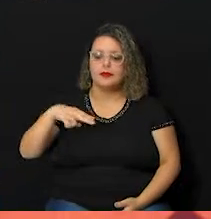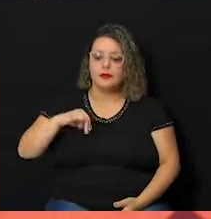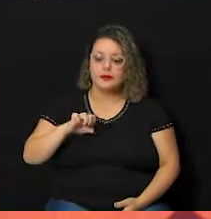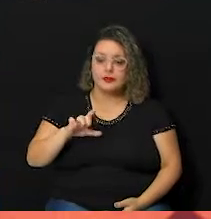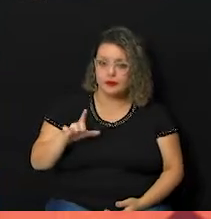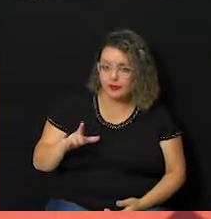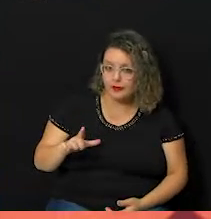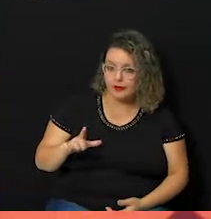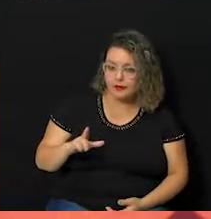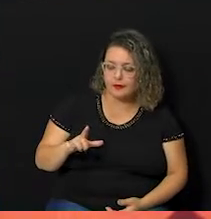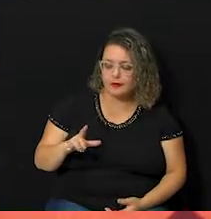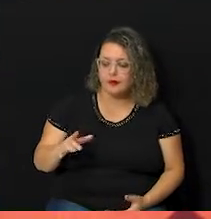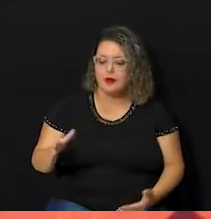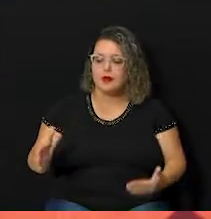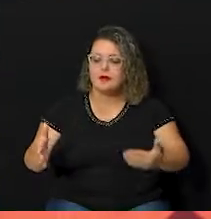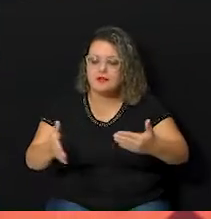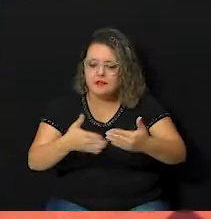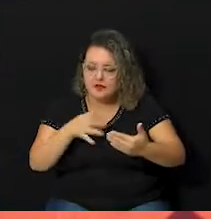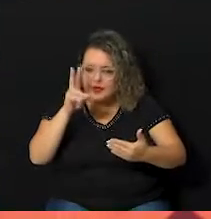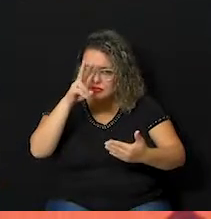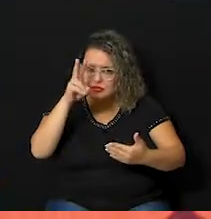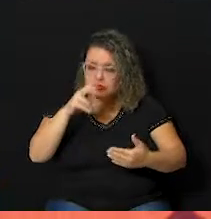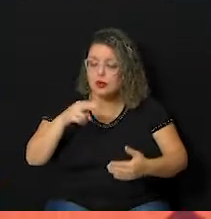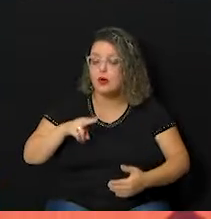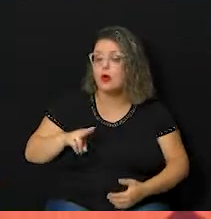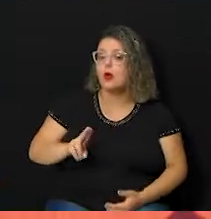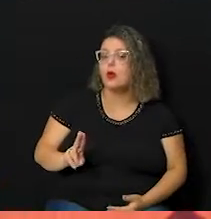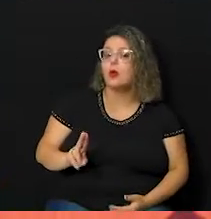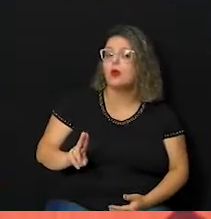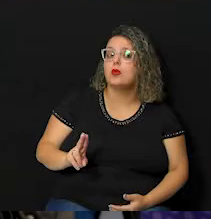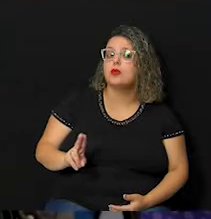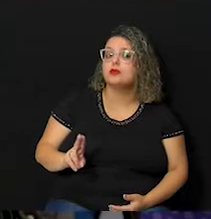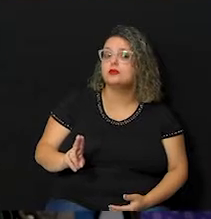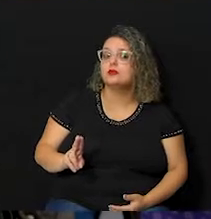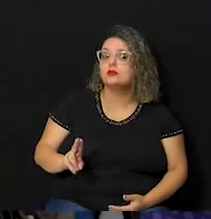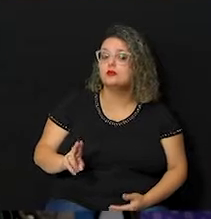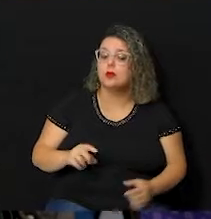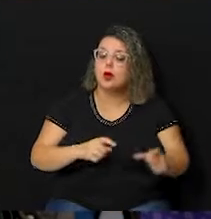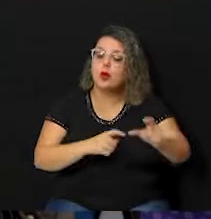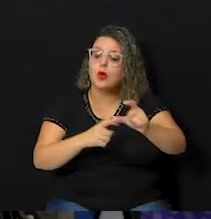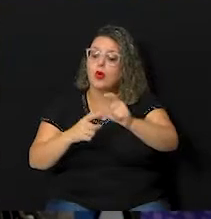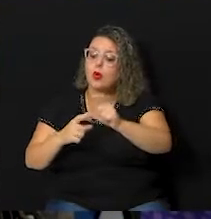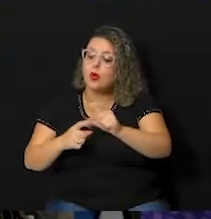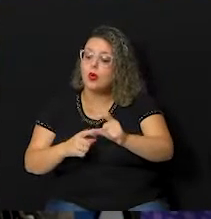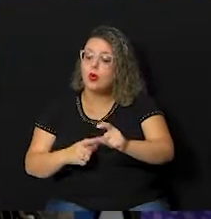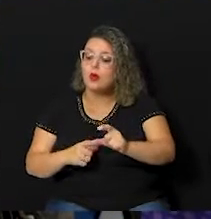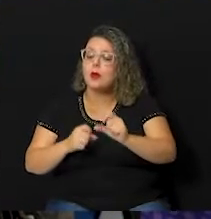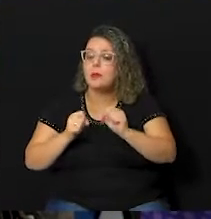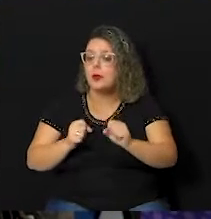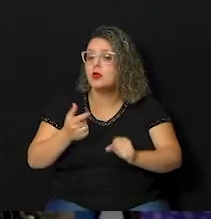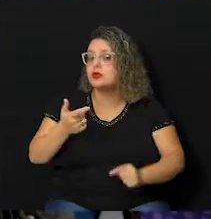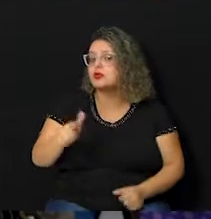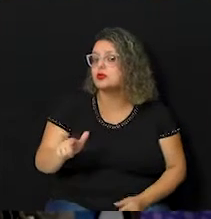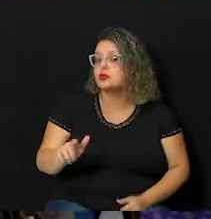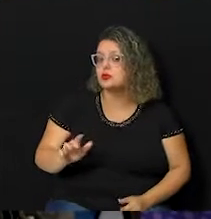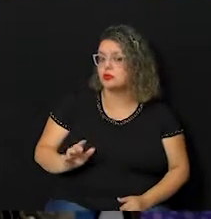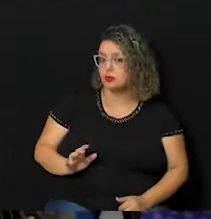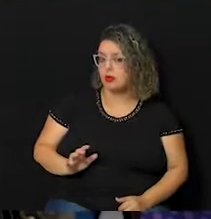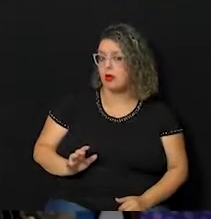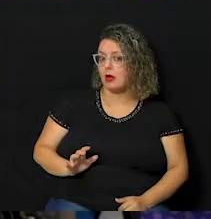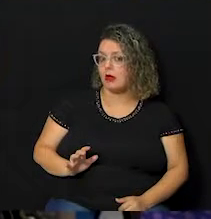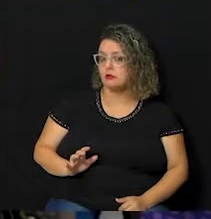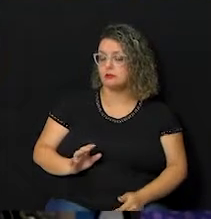Daniel, você fecha a história em Entre Espaço 2022 ou é um quadrinhos que ainda deve continuar?